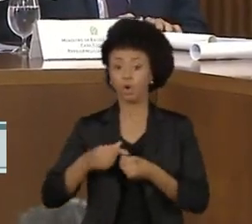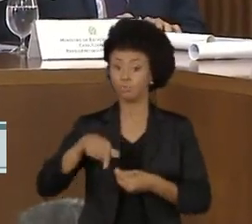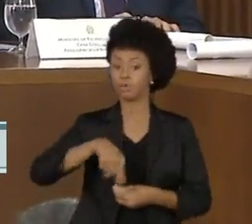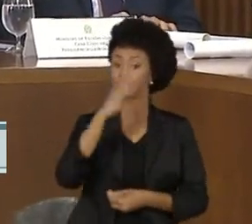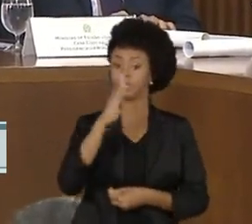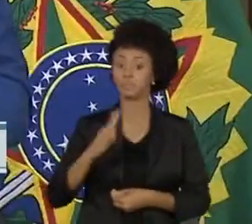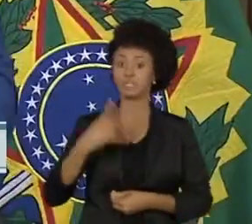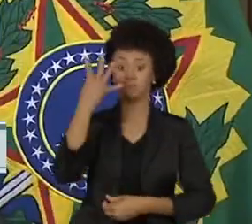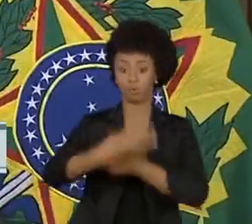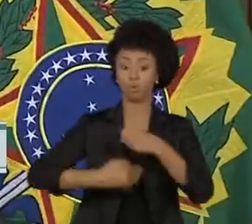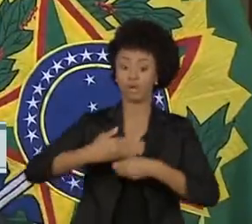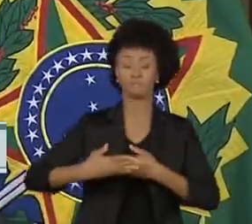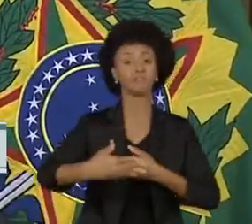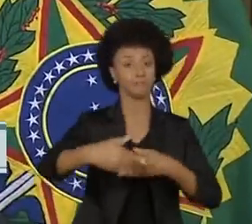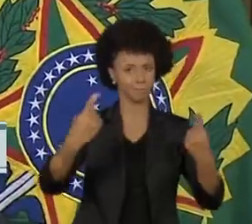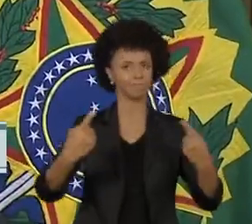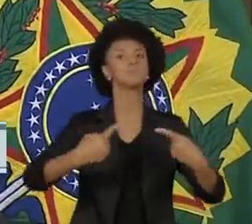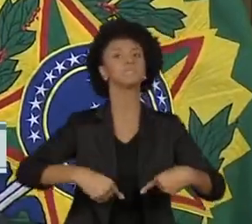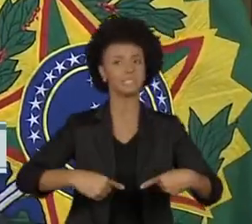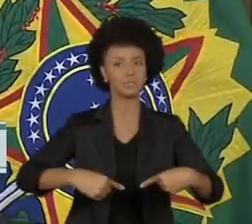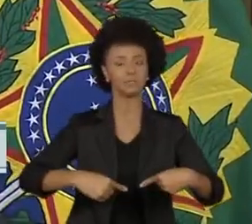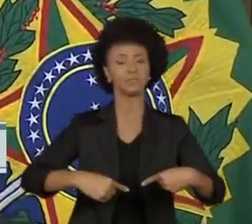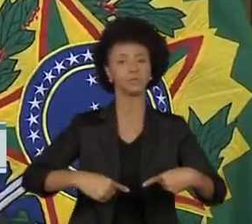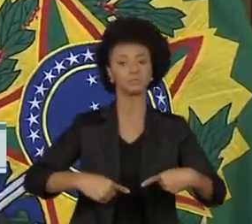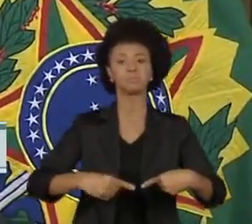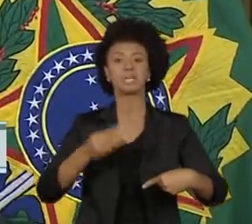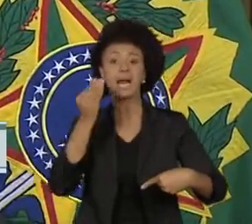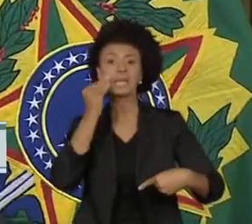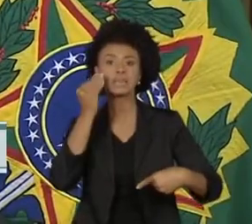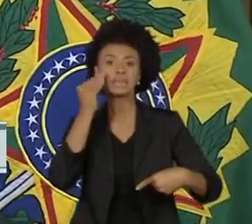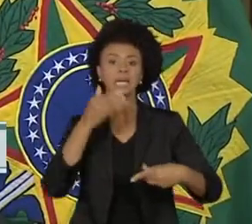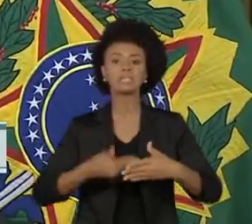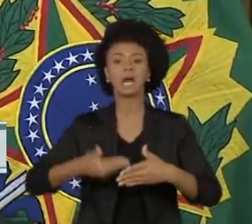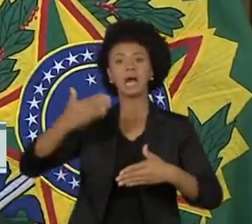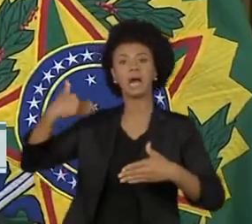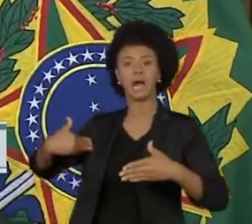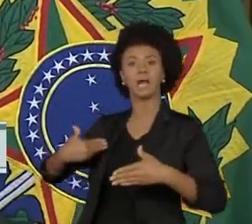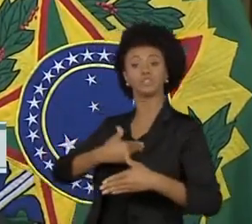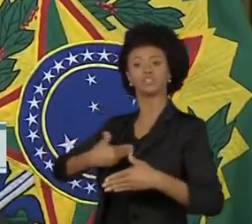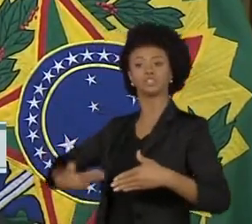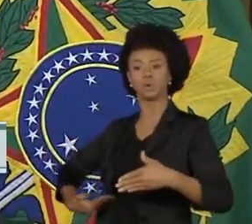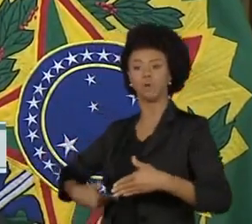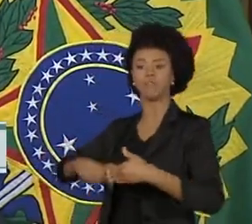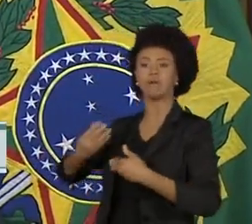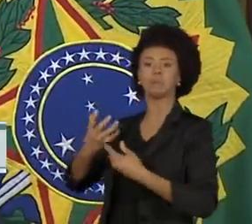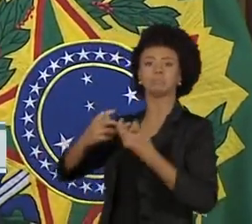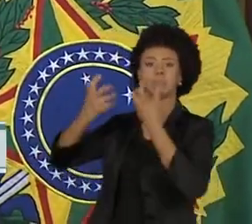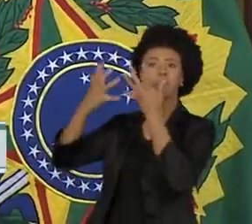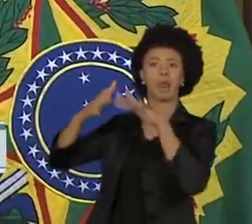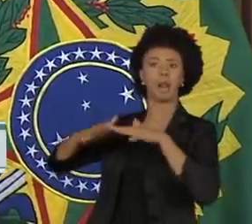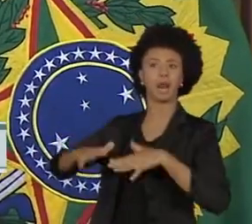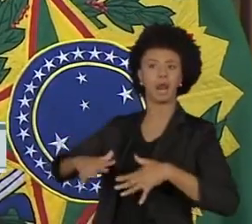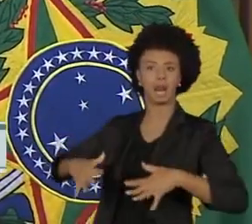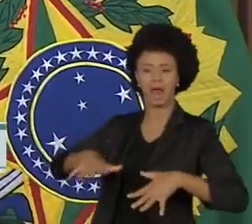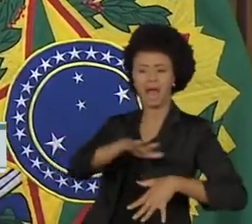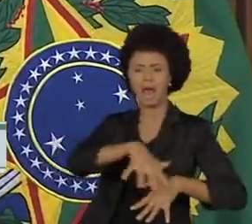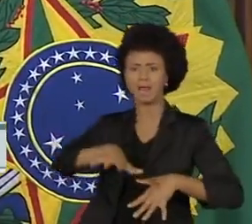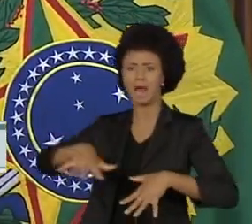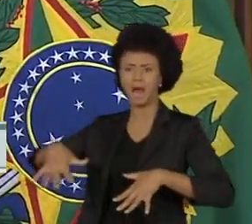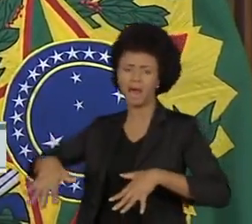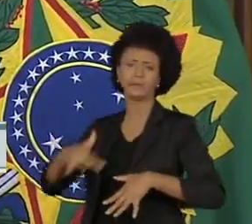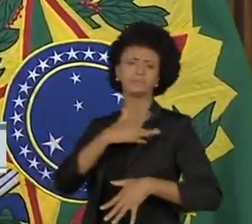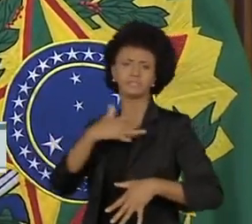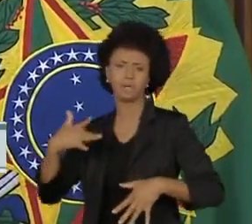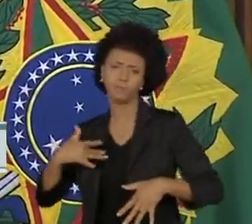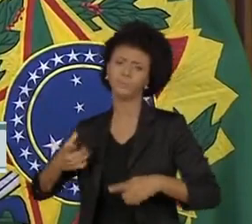pelos próximos quatro anos para segundo ele consertar o que o governo anterior desmontou em diversas áreas como